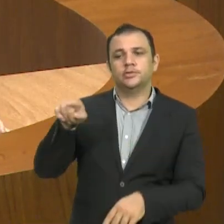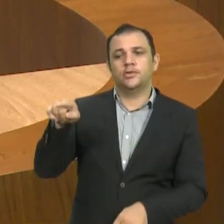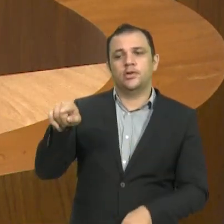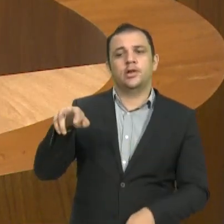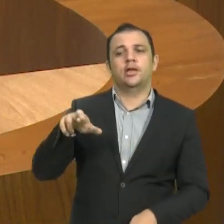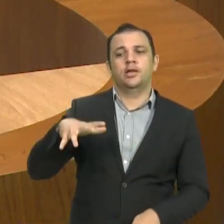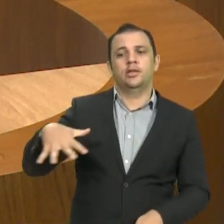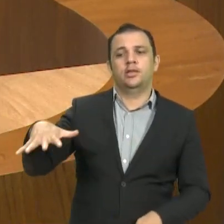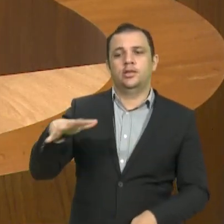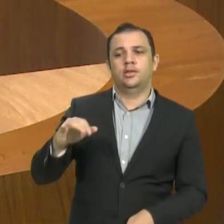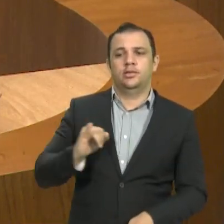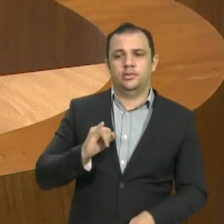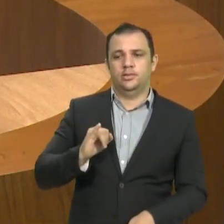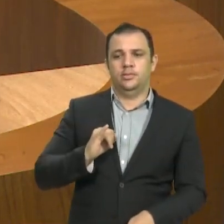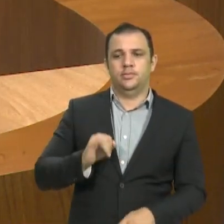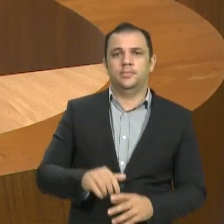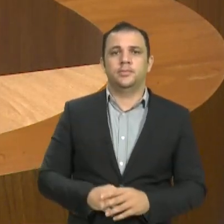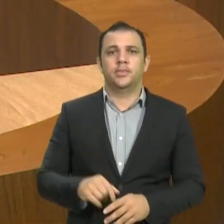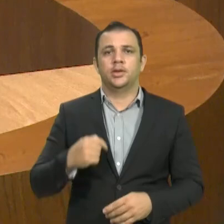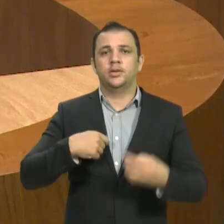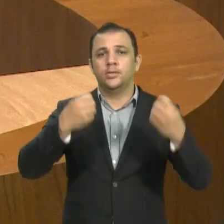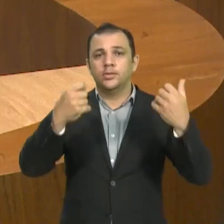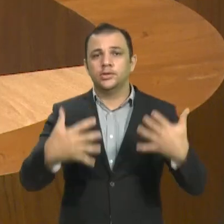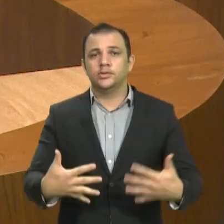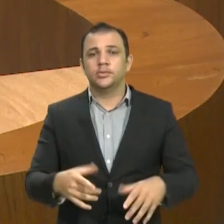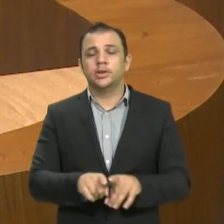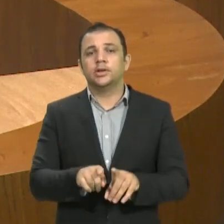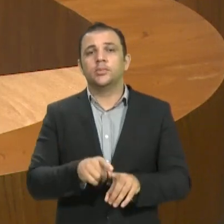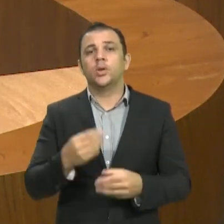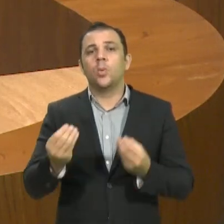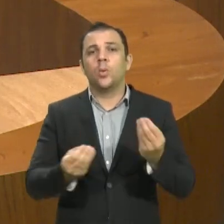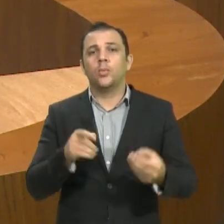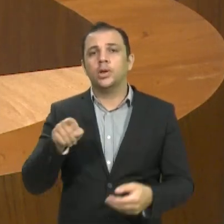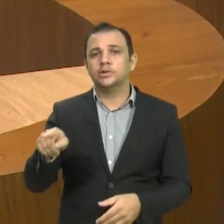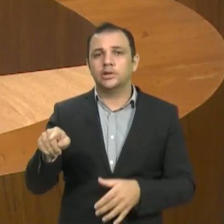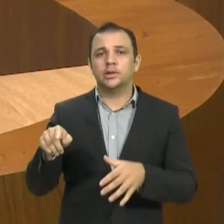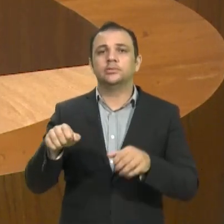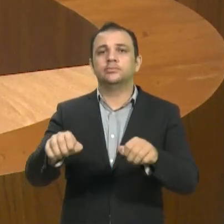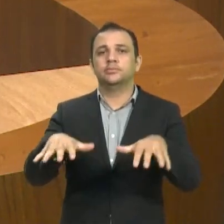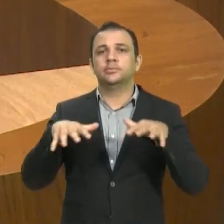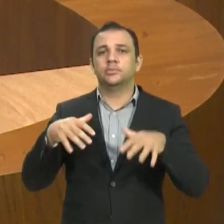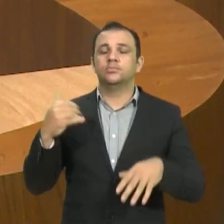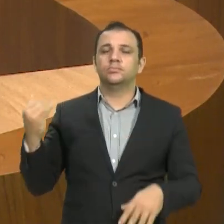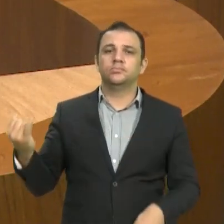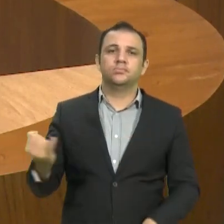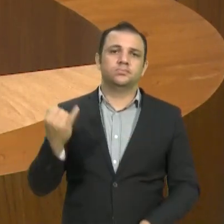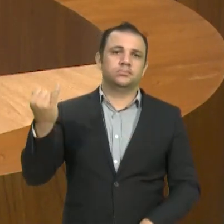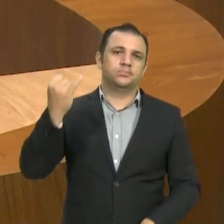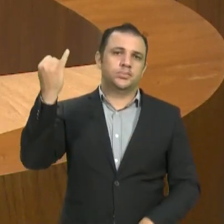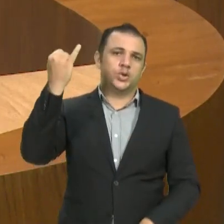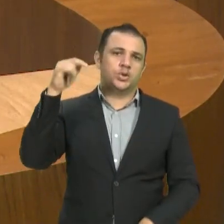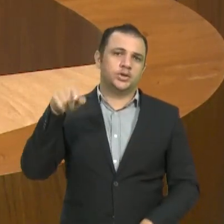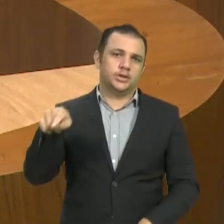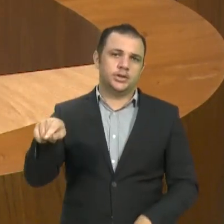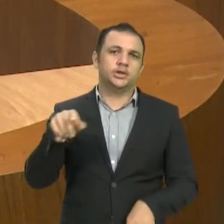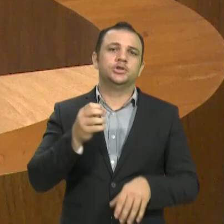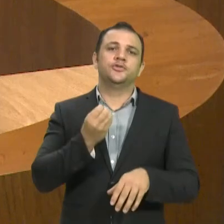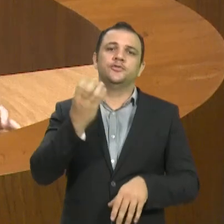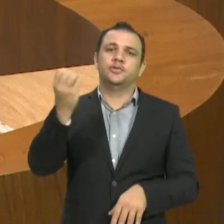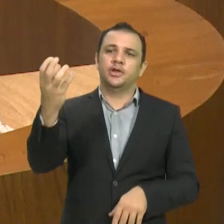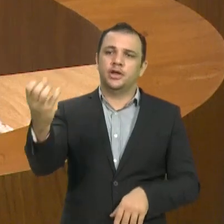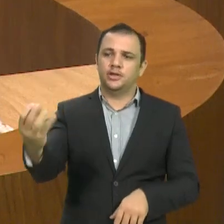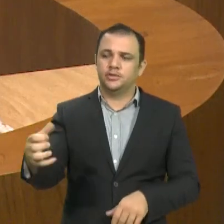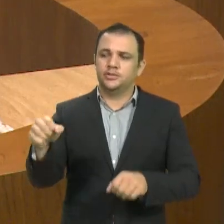importância dessas sessões itinerantes. Nosso estado é muito grande, é grande